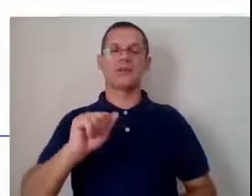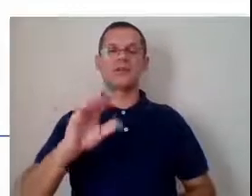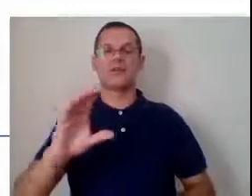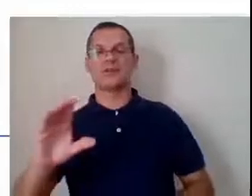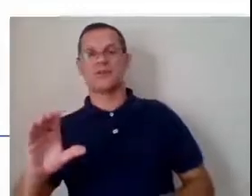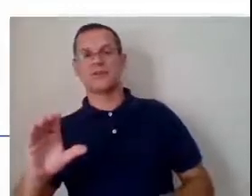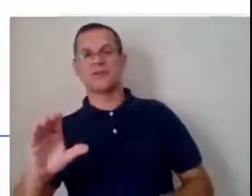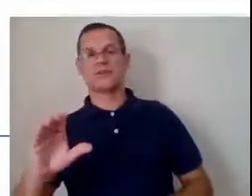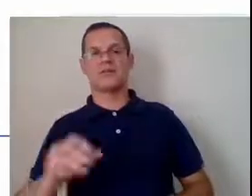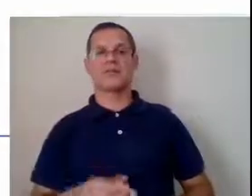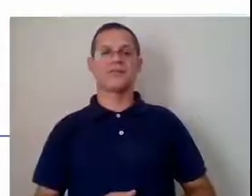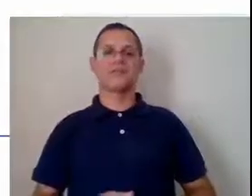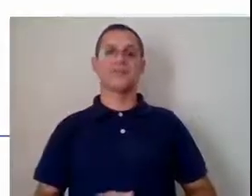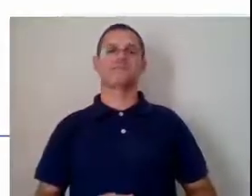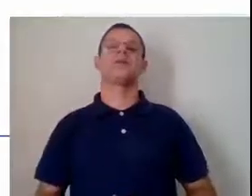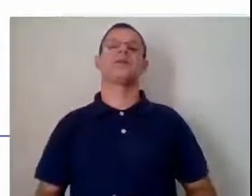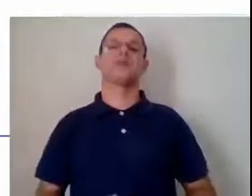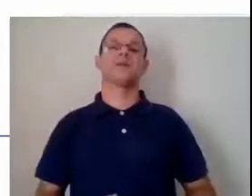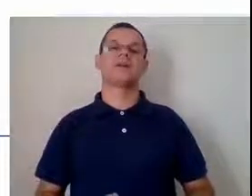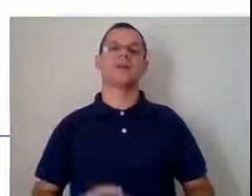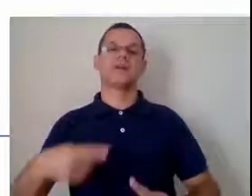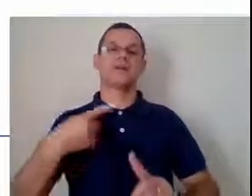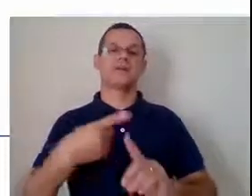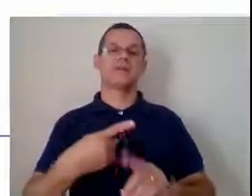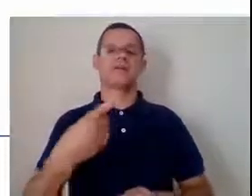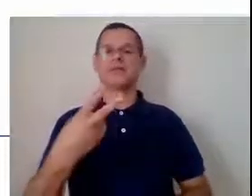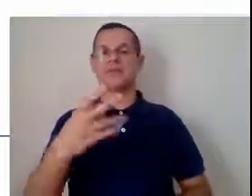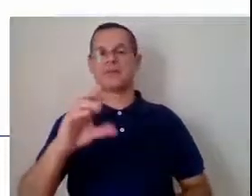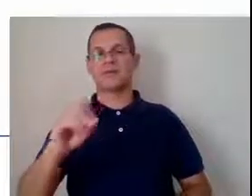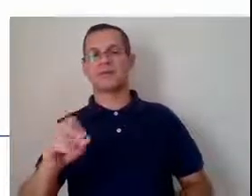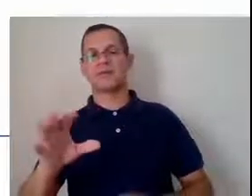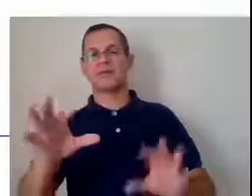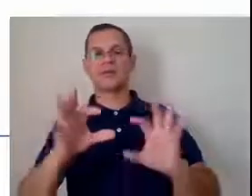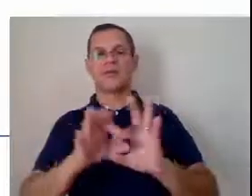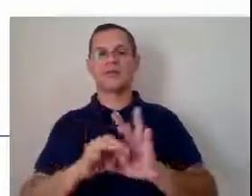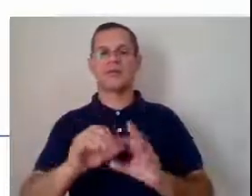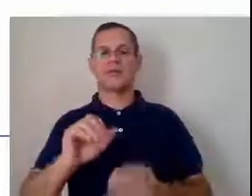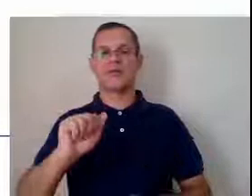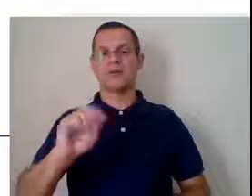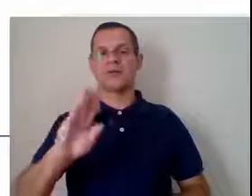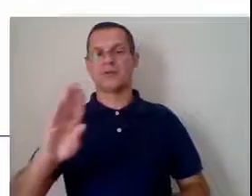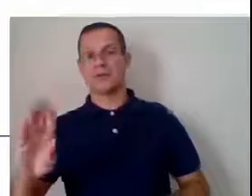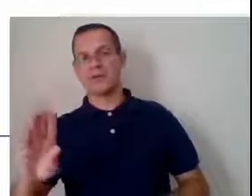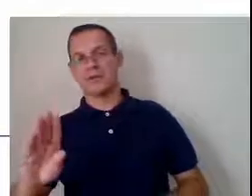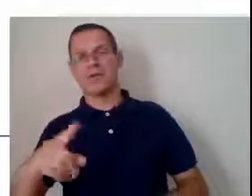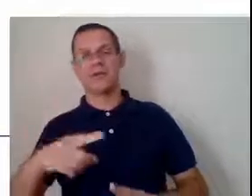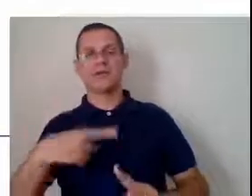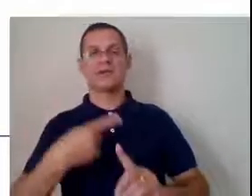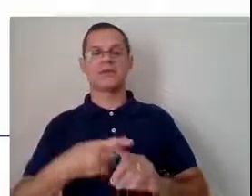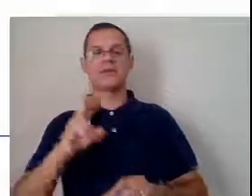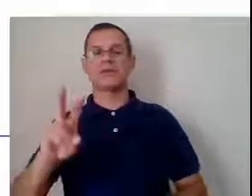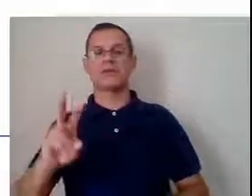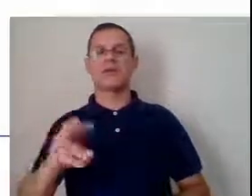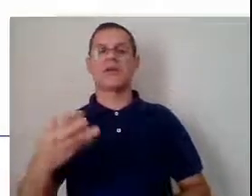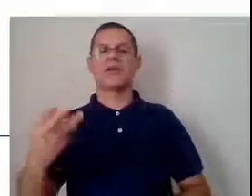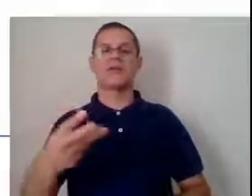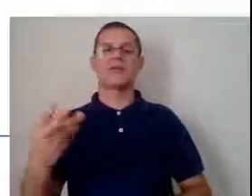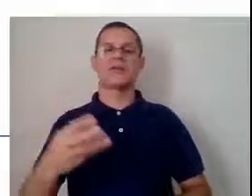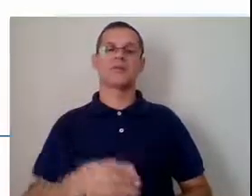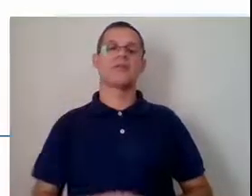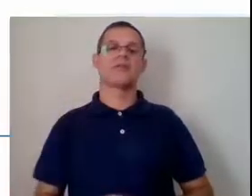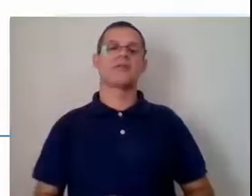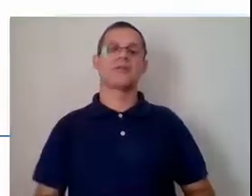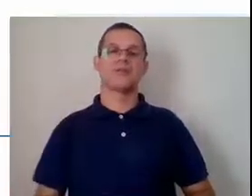C, e mais 20 em relação a A e B. E mais os 5 que pertencem a